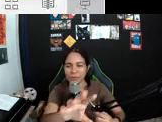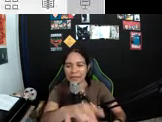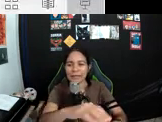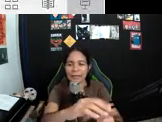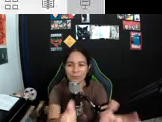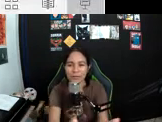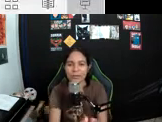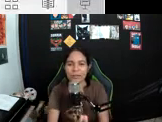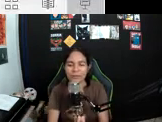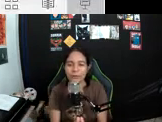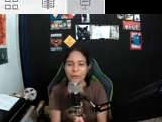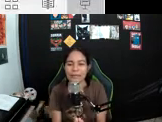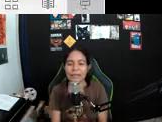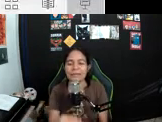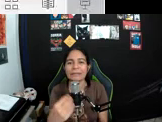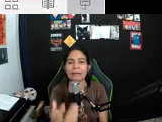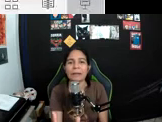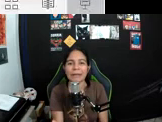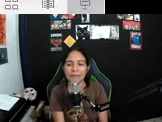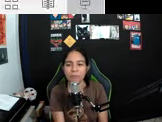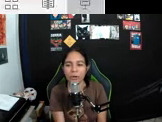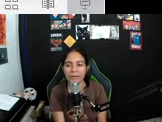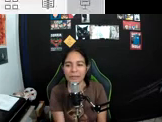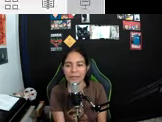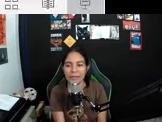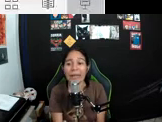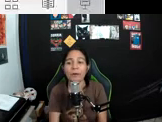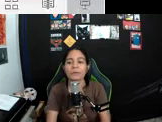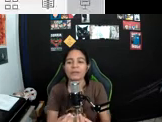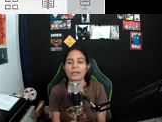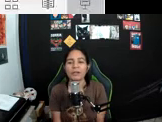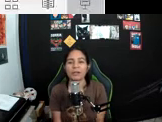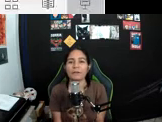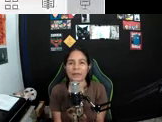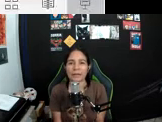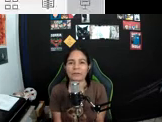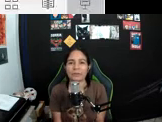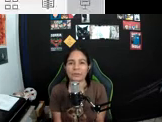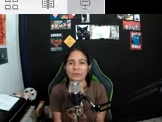né, pela lei, pelo que a gente viu aqui, que se dá mais importância a um